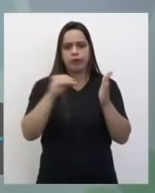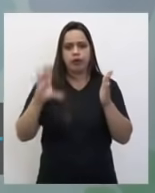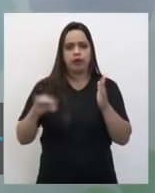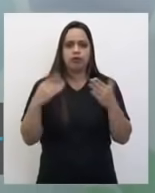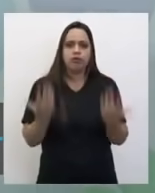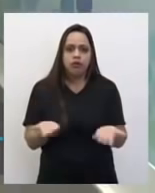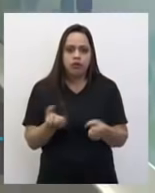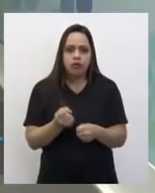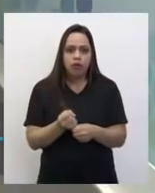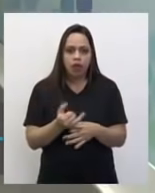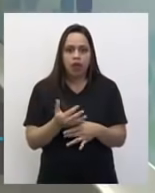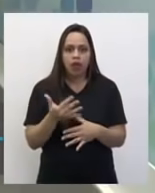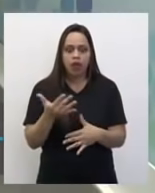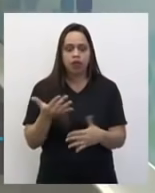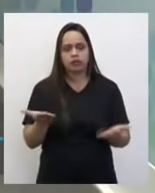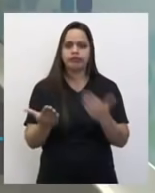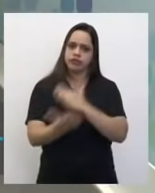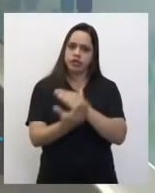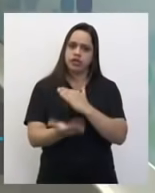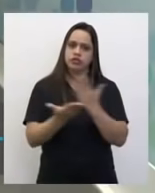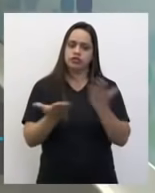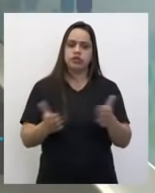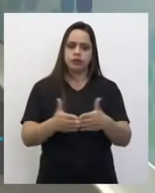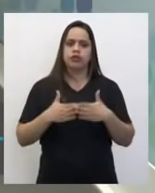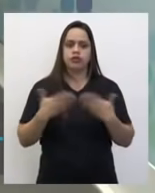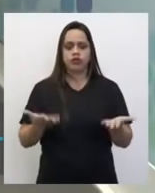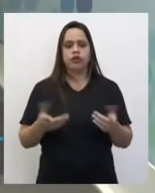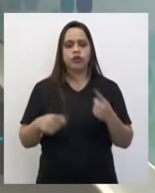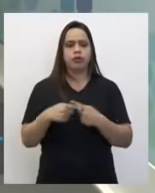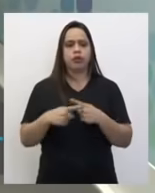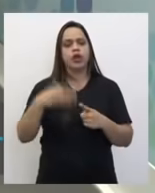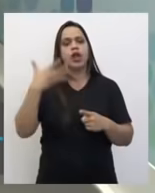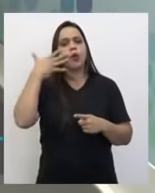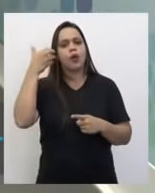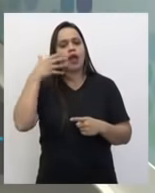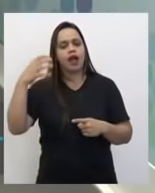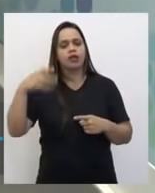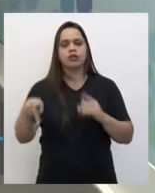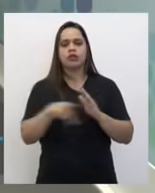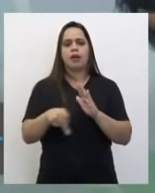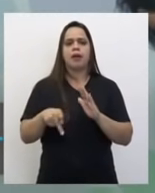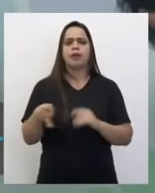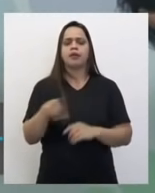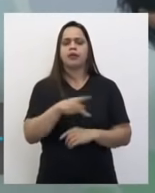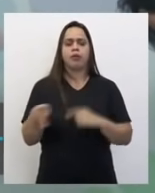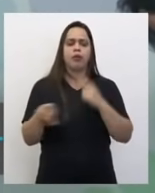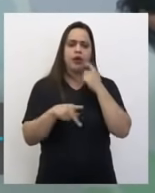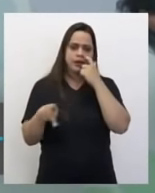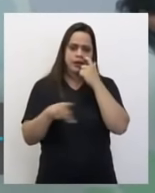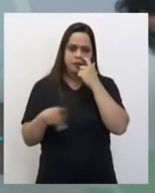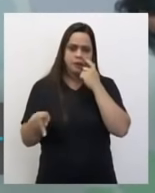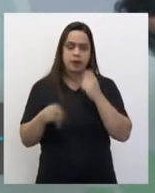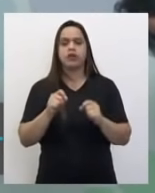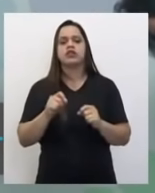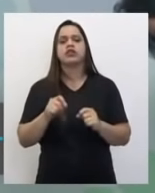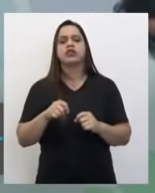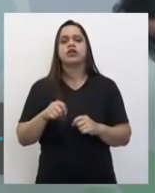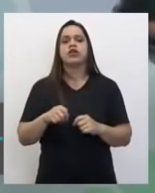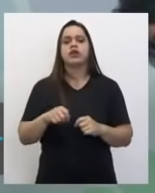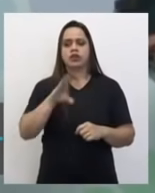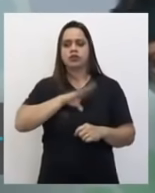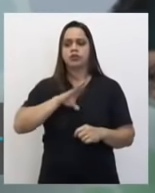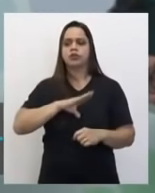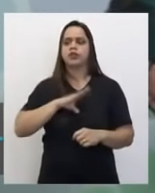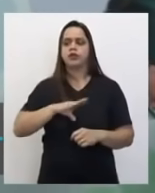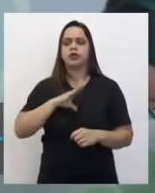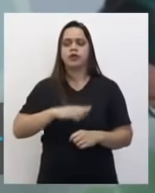porque a pessoa aqui não, né? Ó, o gato da Mônica já tá no chat. Não tem uns copicola, quem é tal coisa, quem é tal coisa. E aí assim